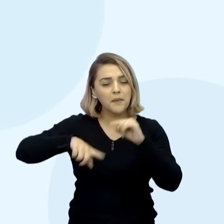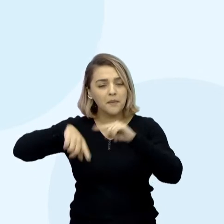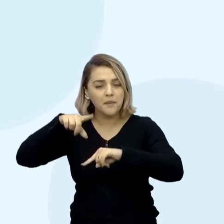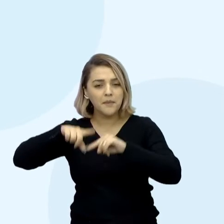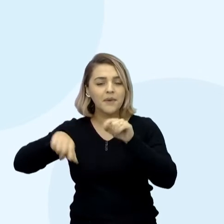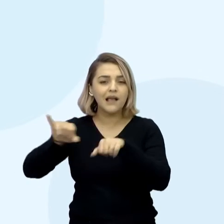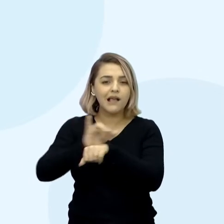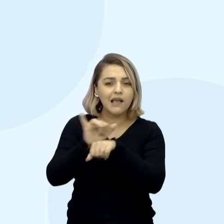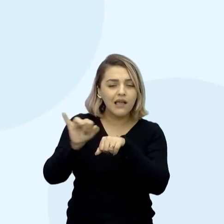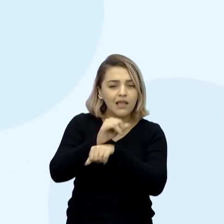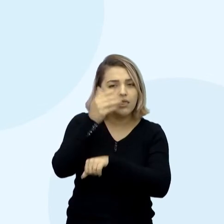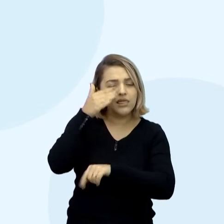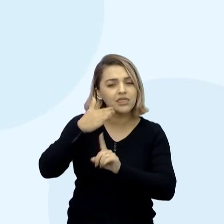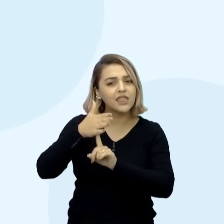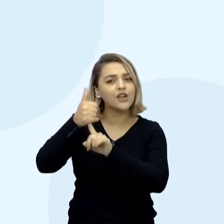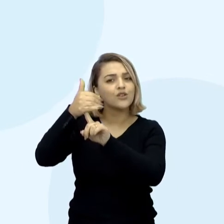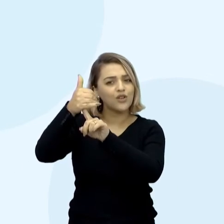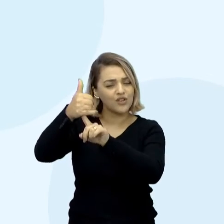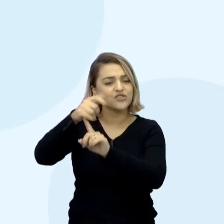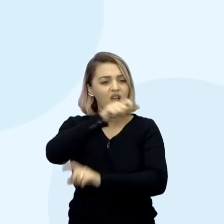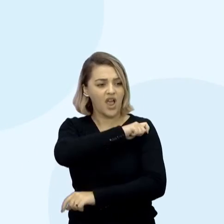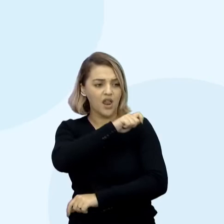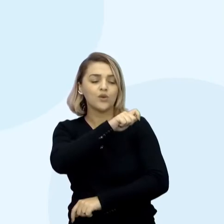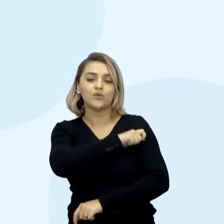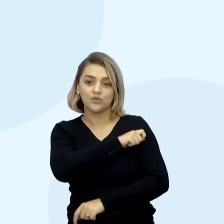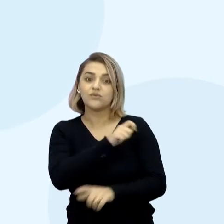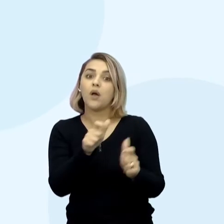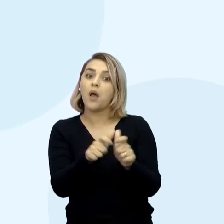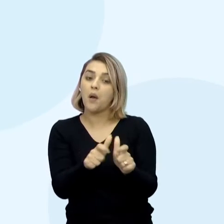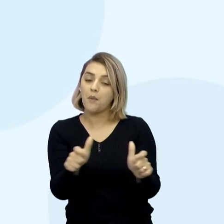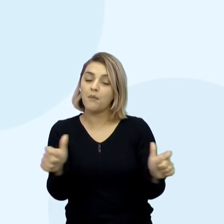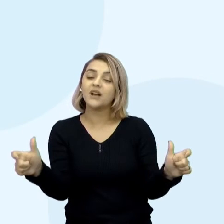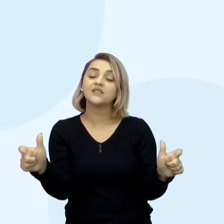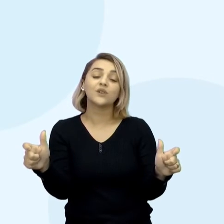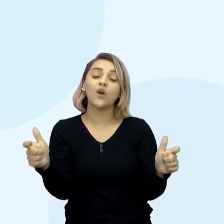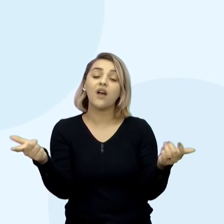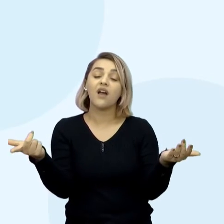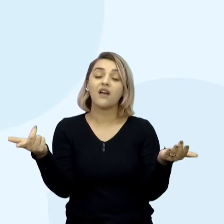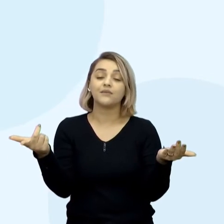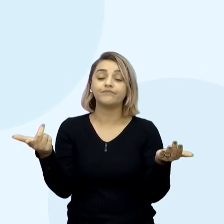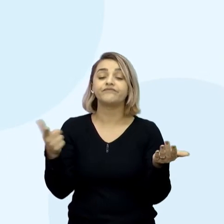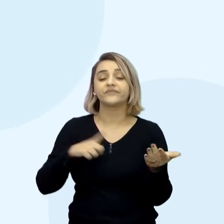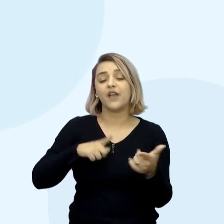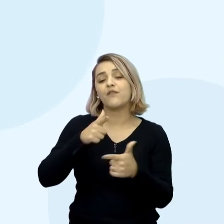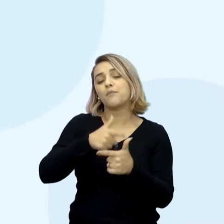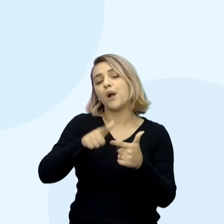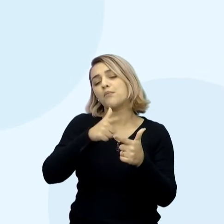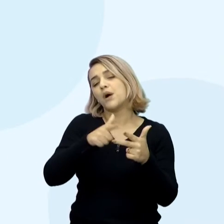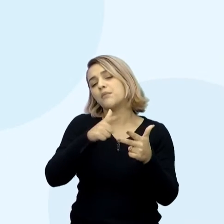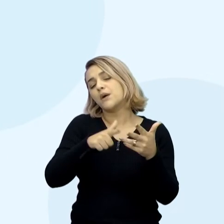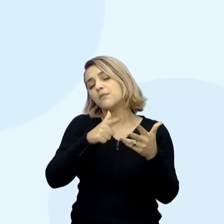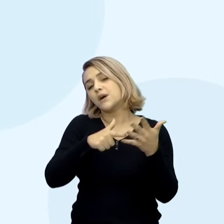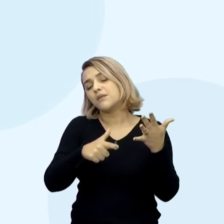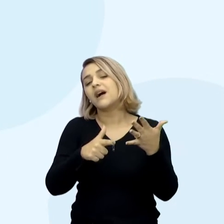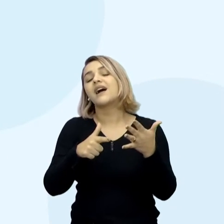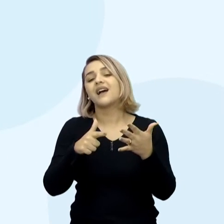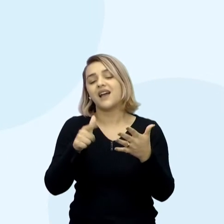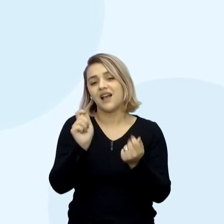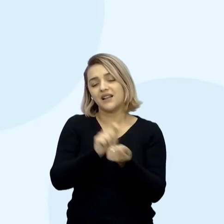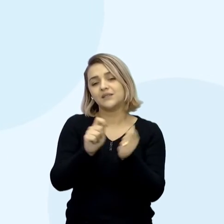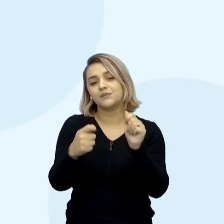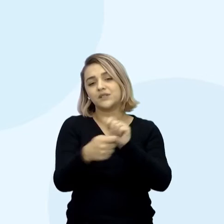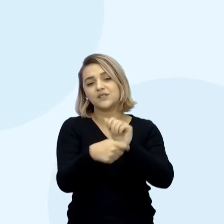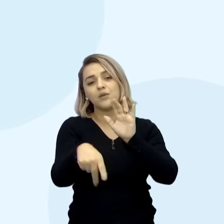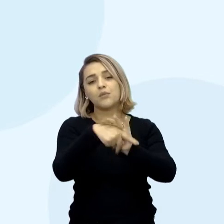dos alunos aumentou bastante, o que gerou, a princípio, muitos problemas com a adaptação do